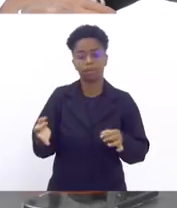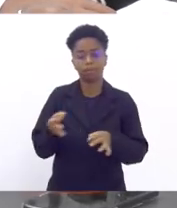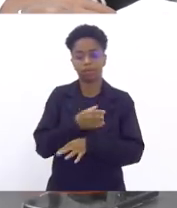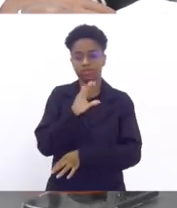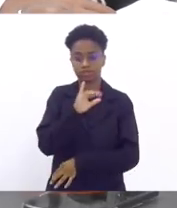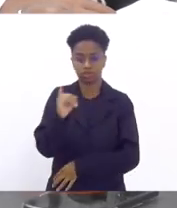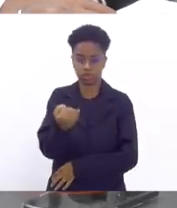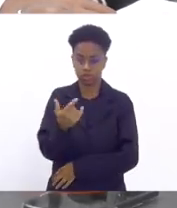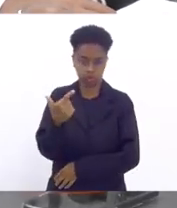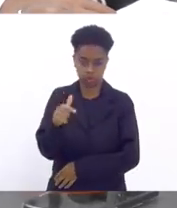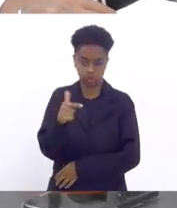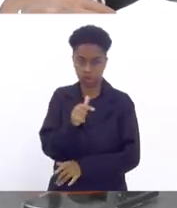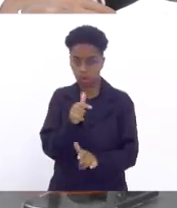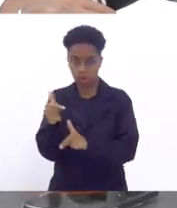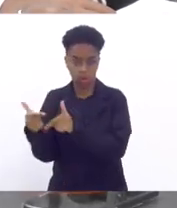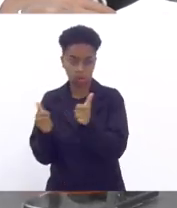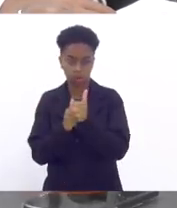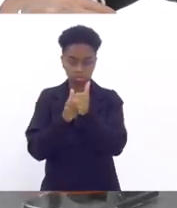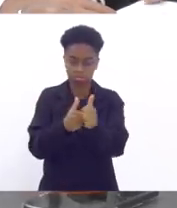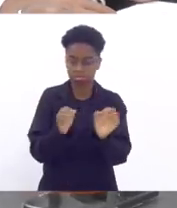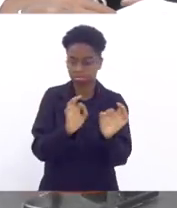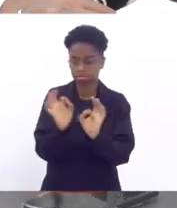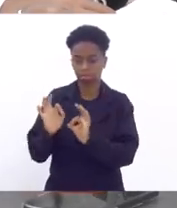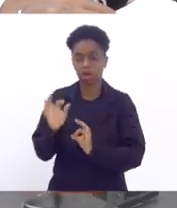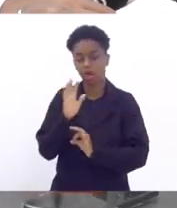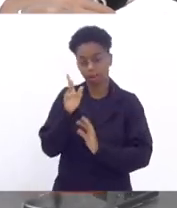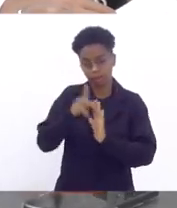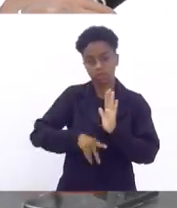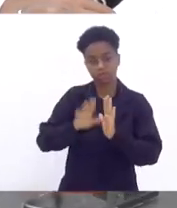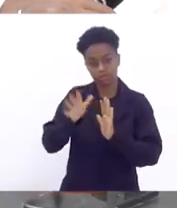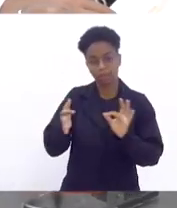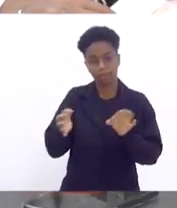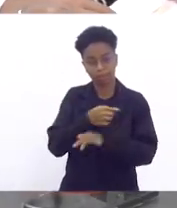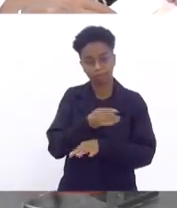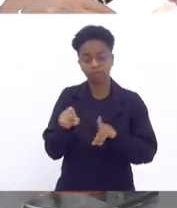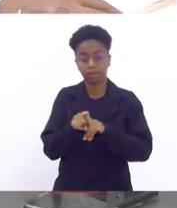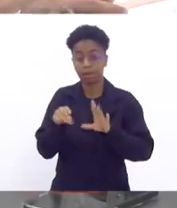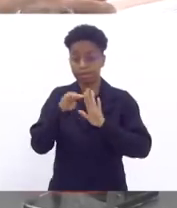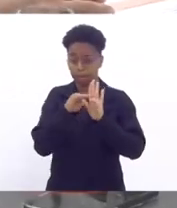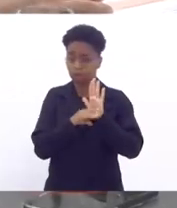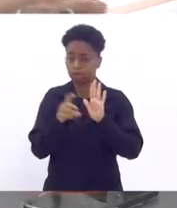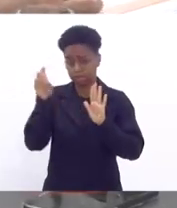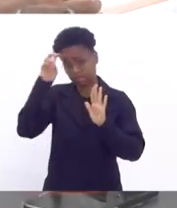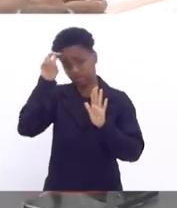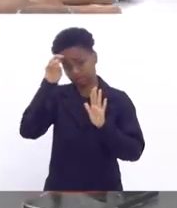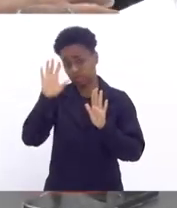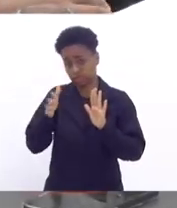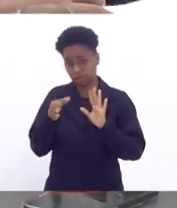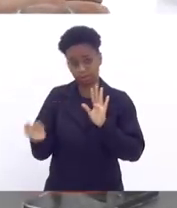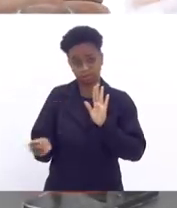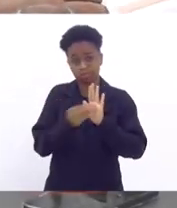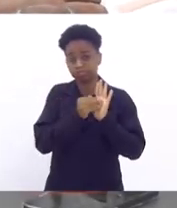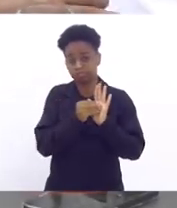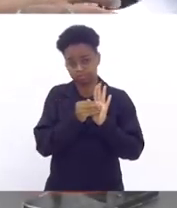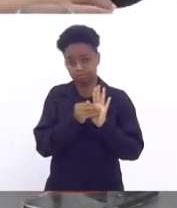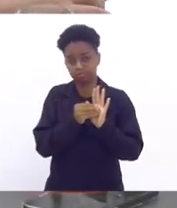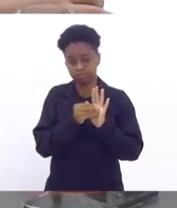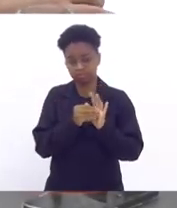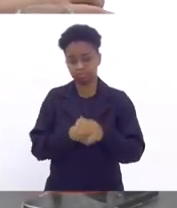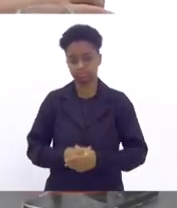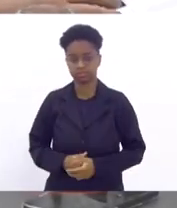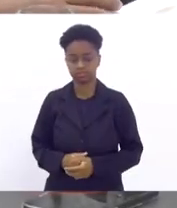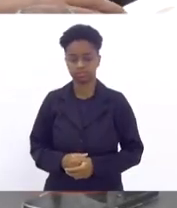não tem mais comissões a seguir o projeto já tá já tá na pauta de quem tenta Inclusive eu fiz ontem então já tá na pauta de quinta-feira